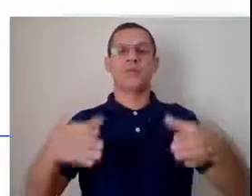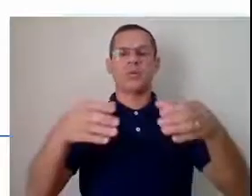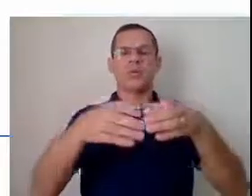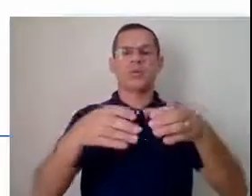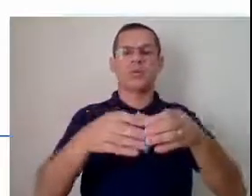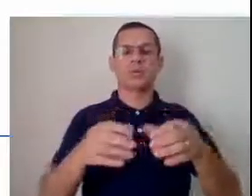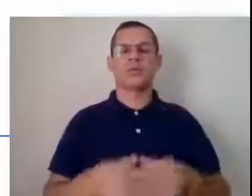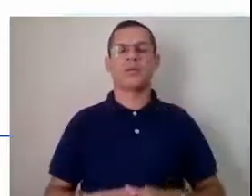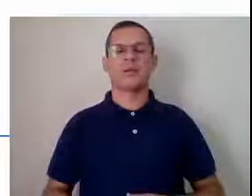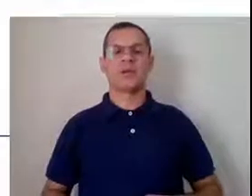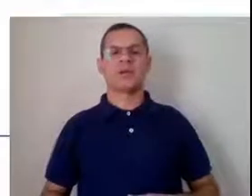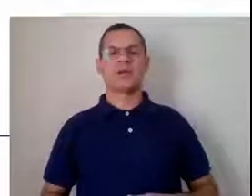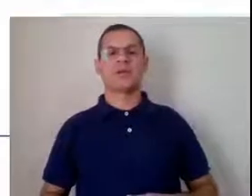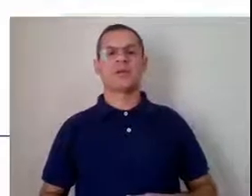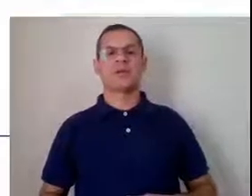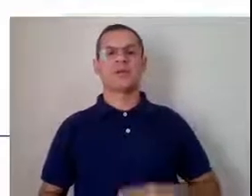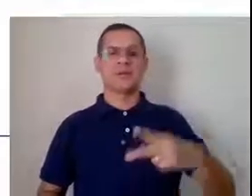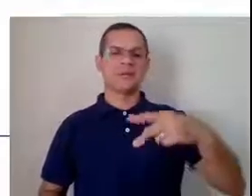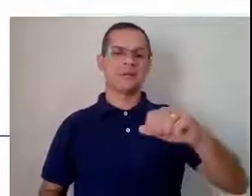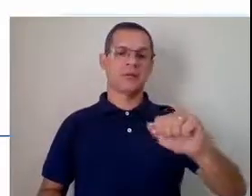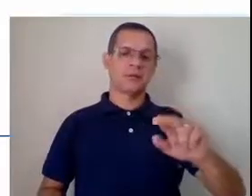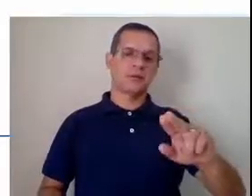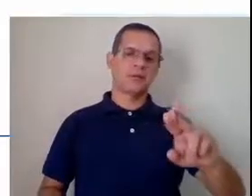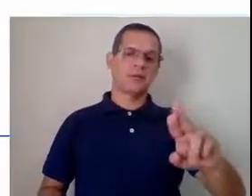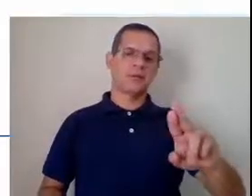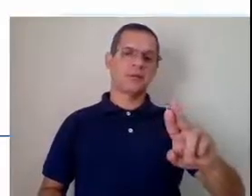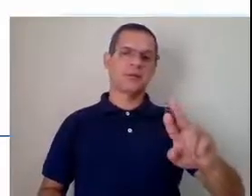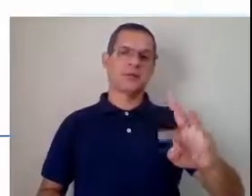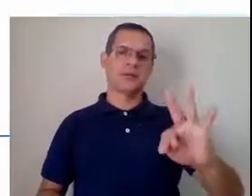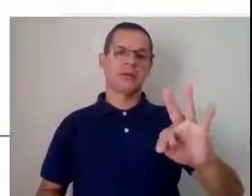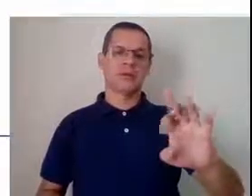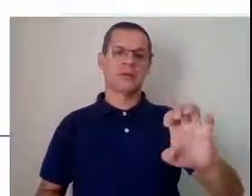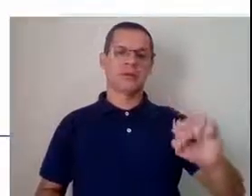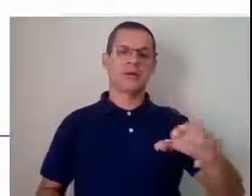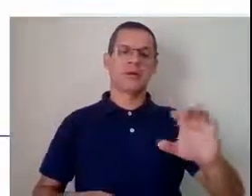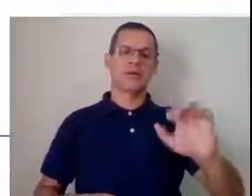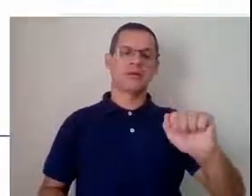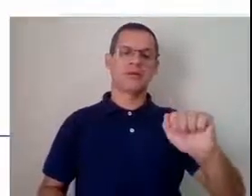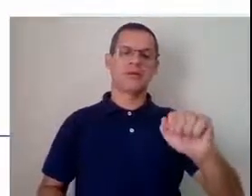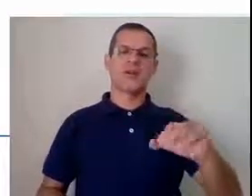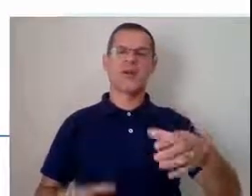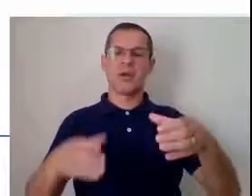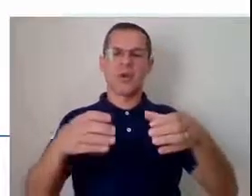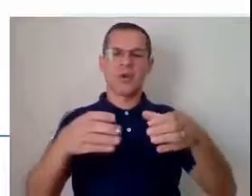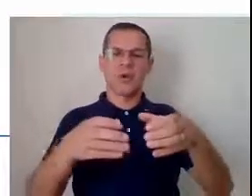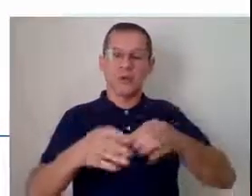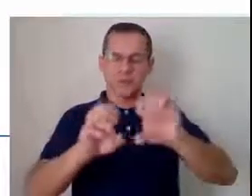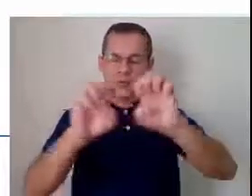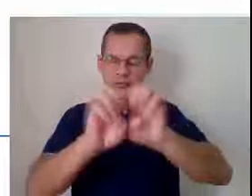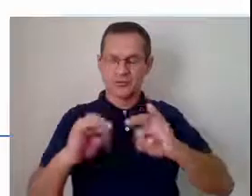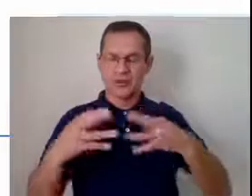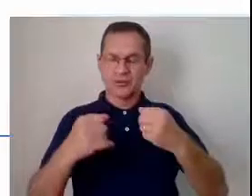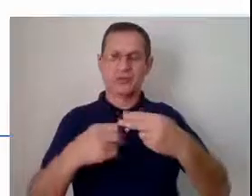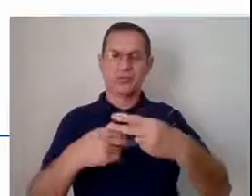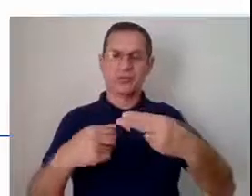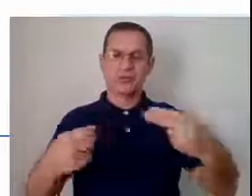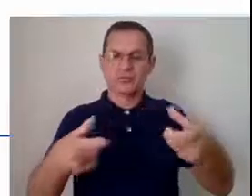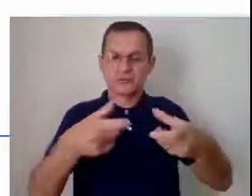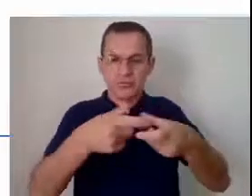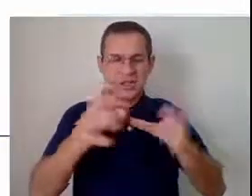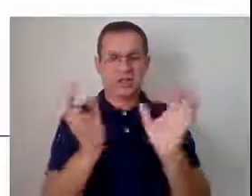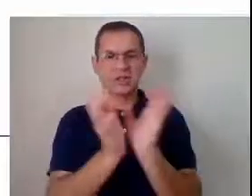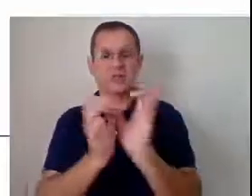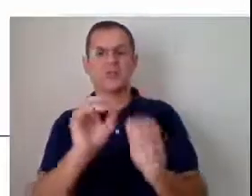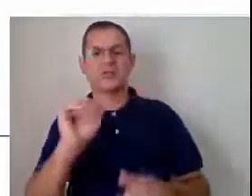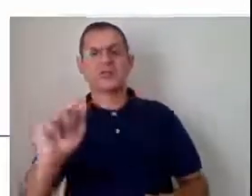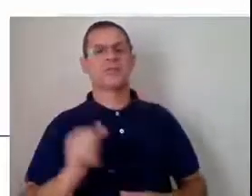conjunto das partes de A é o conjunto composto por todos os subconjuntos